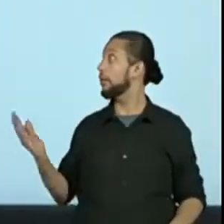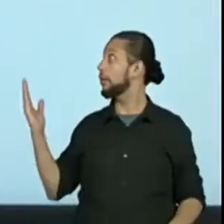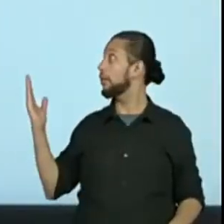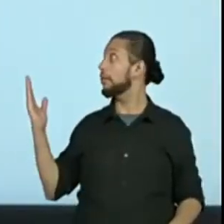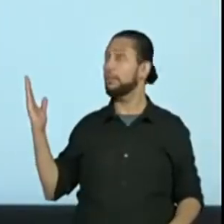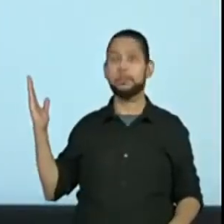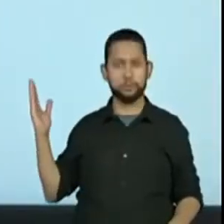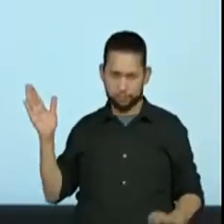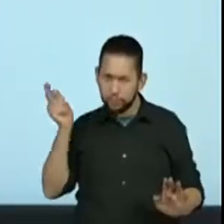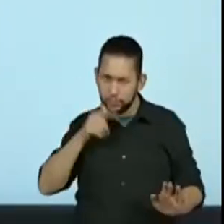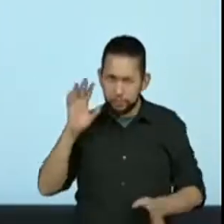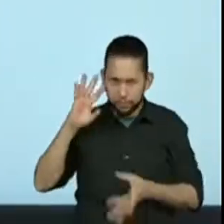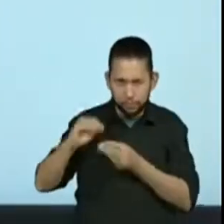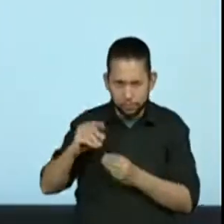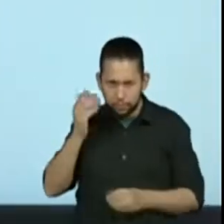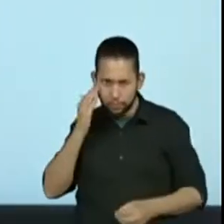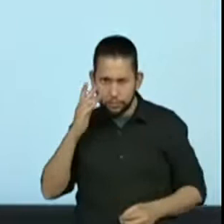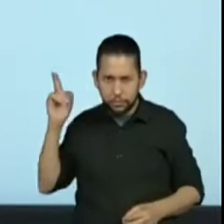Fácil?